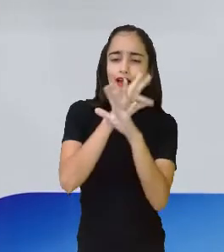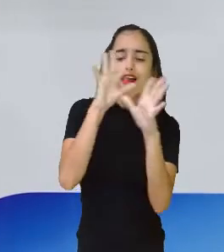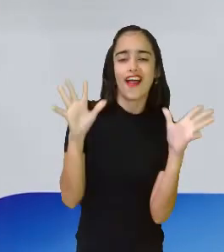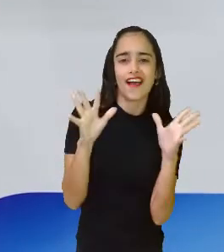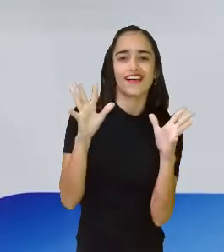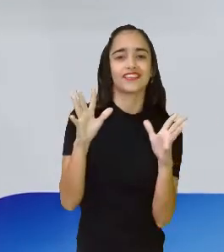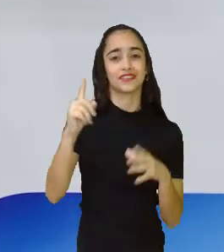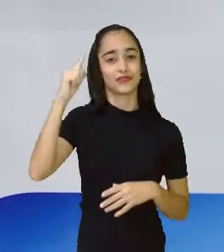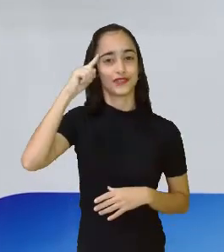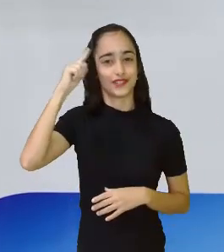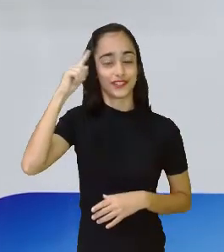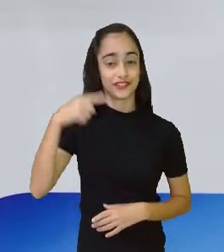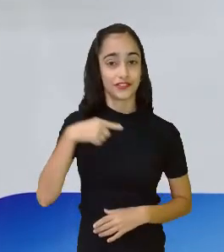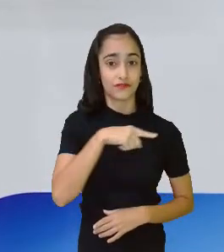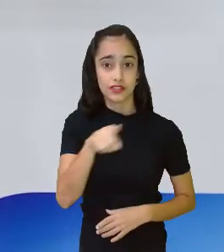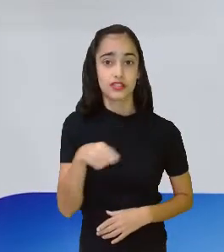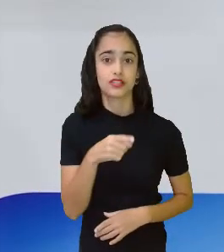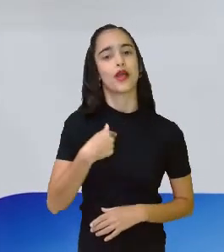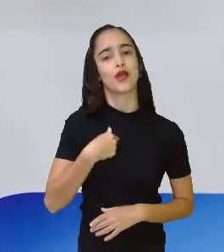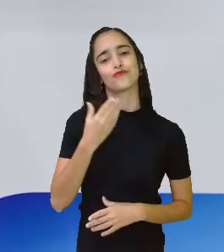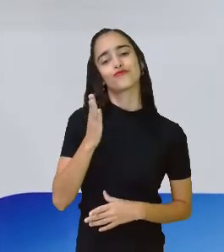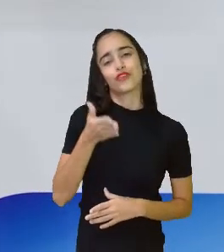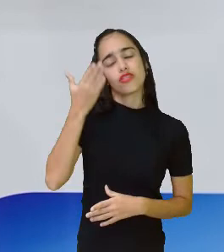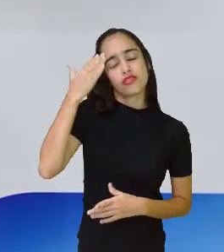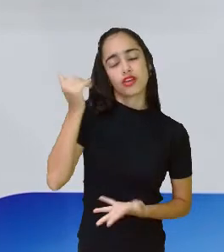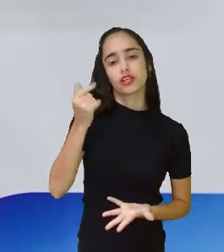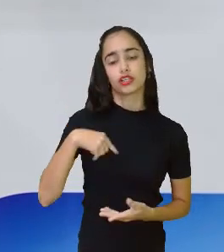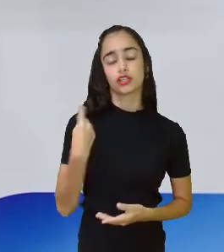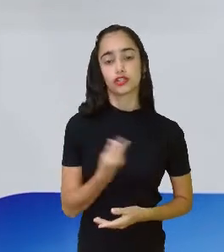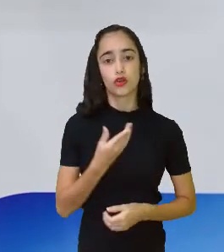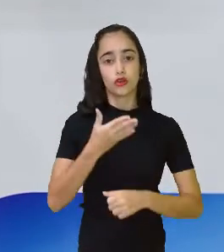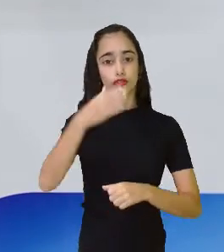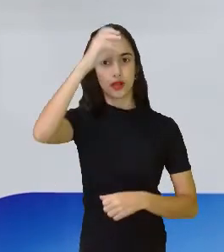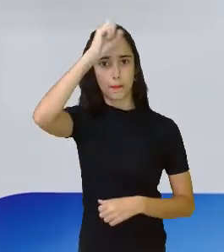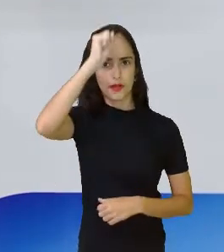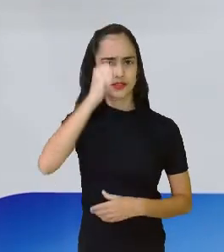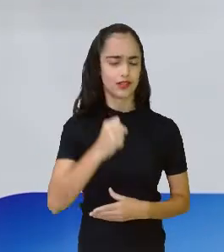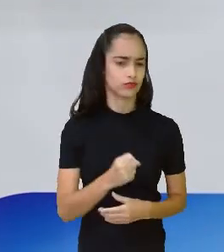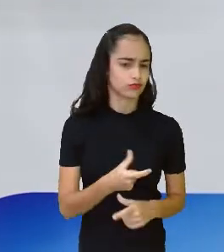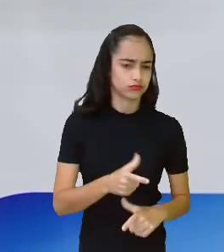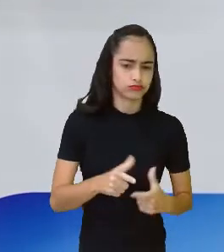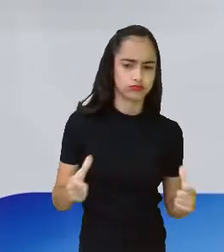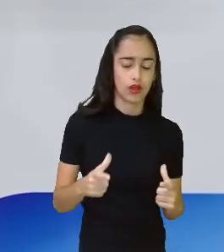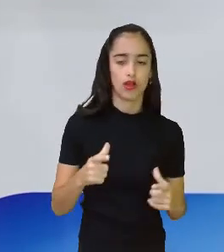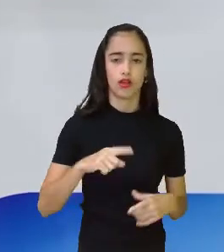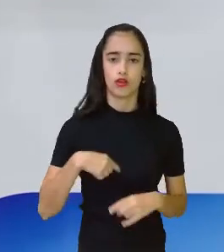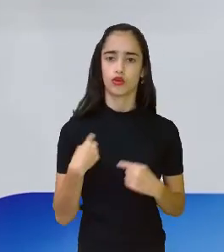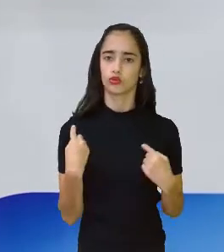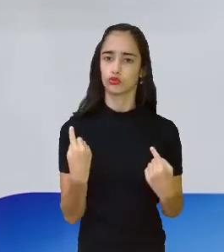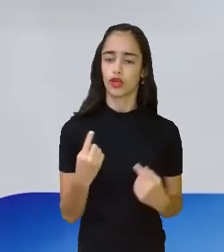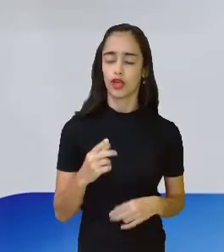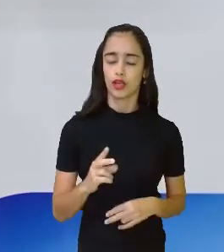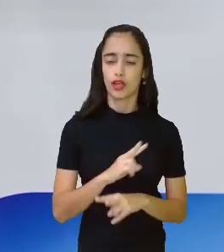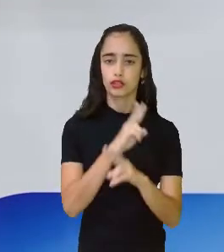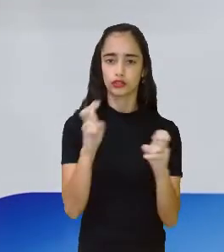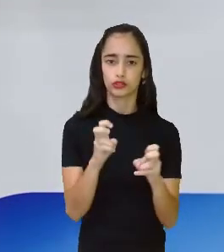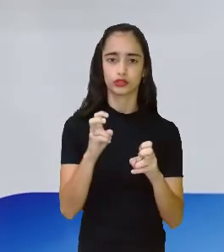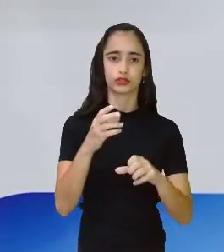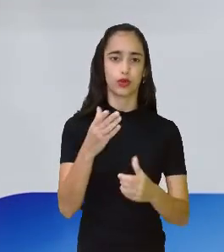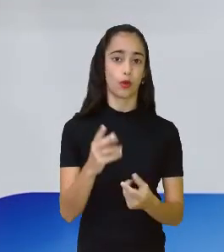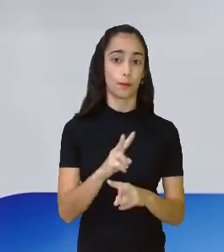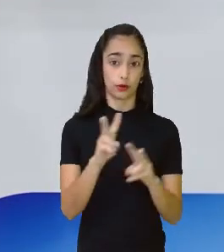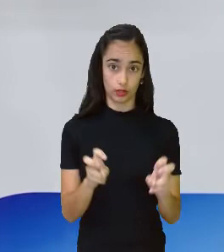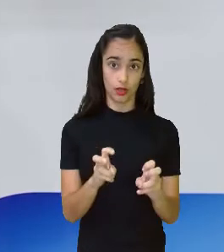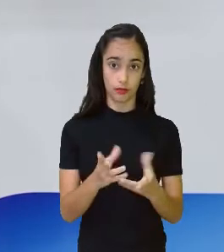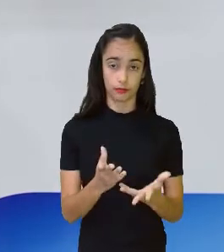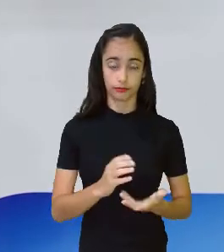gente já trabalhou bastante esse assunto, não teremos problema em resolver essas questões, mas,